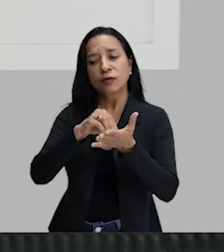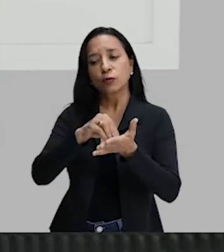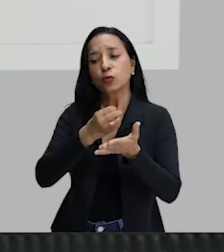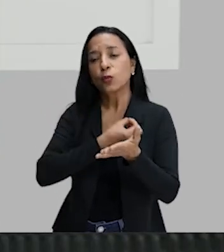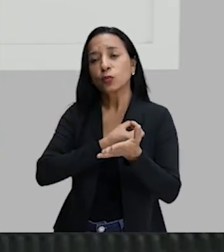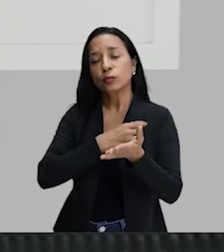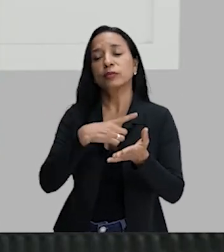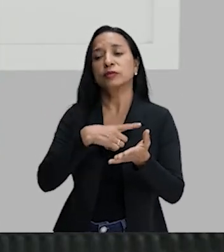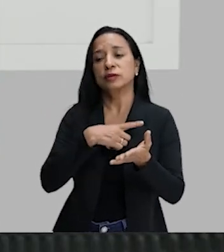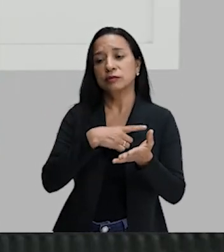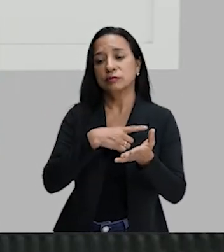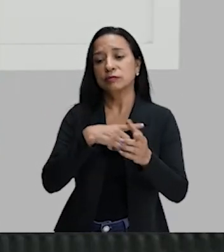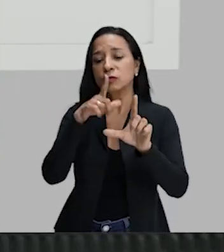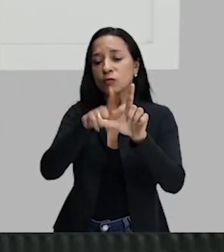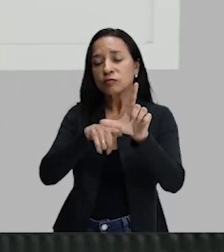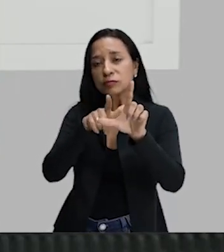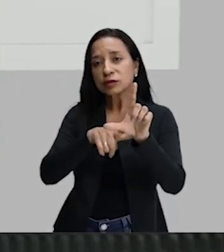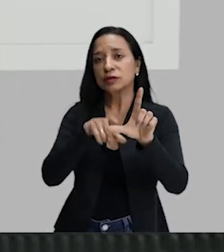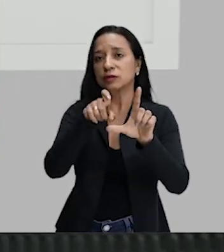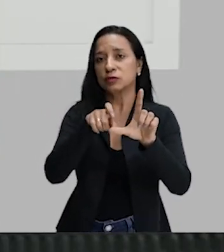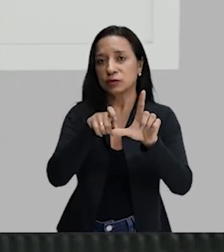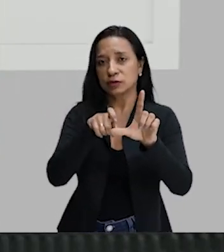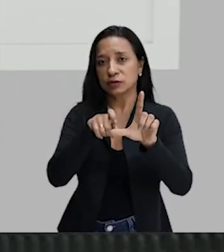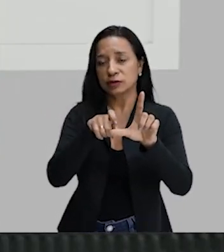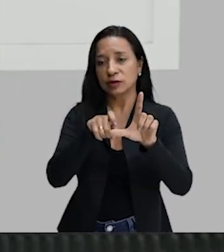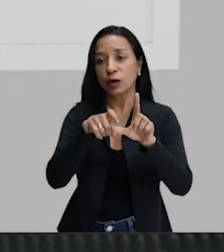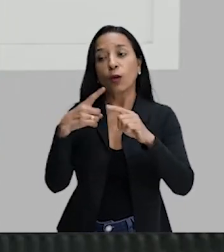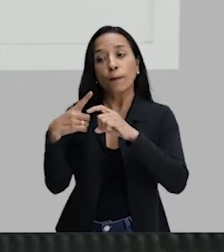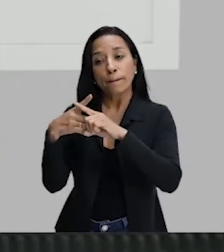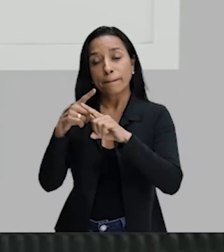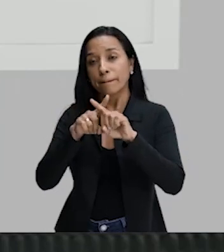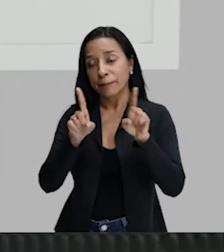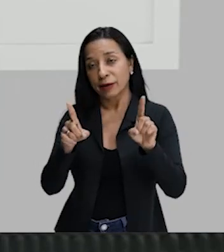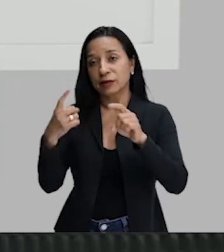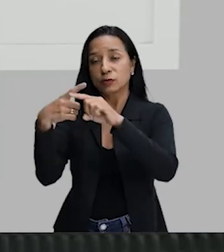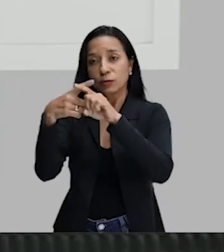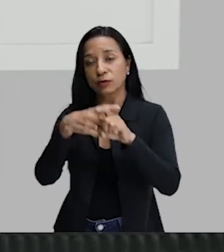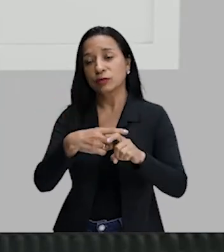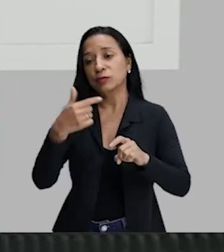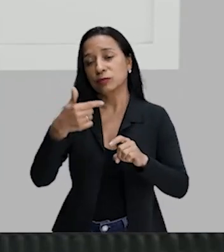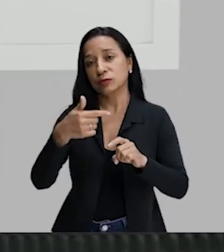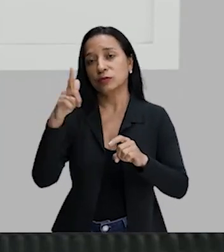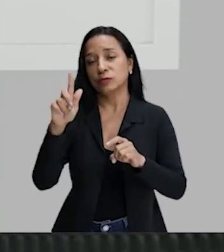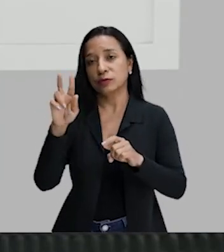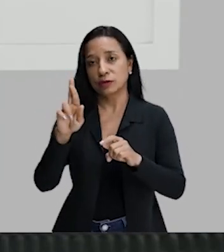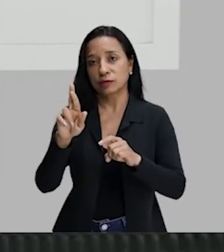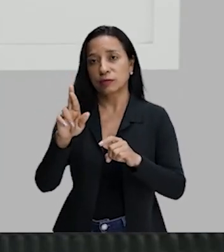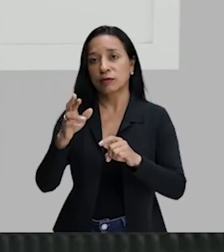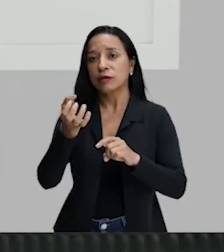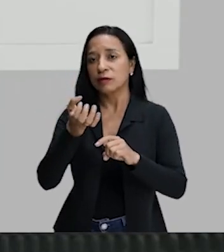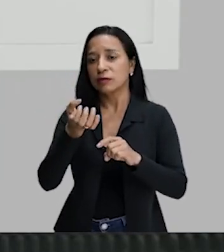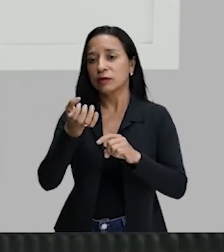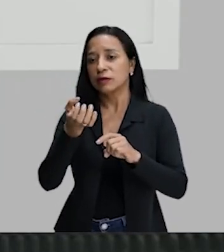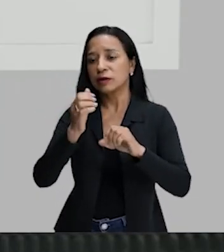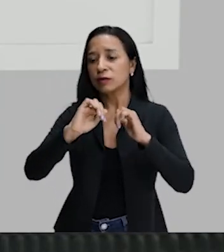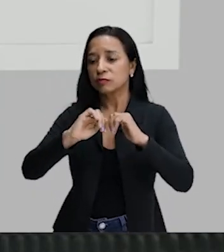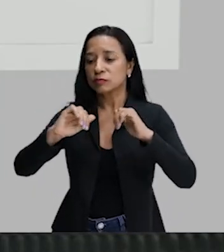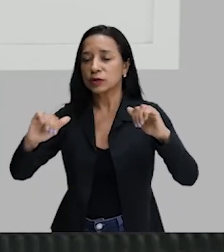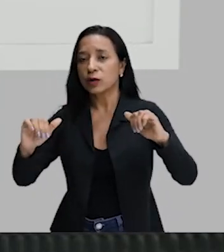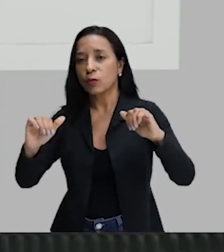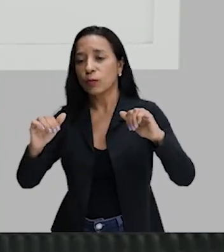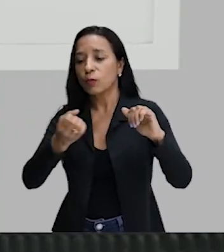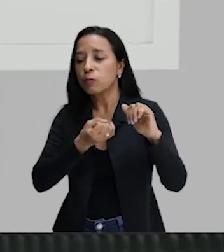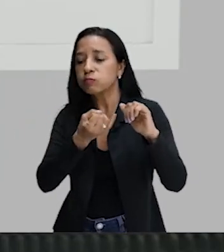mas é um polinômio do segundo grau. Bom, beleza, eu quero fatorar, eu quero escrever, quero decompor esse polinômio. Então, a gente